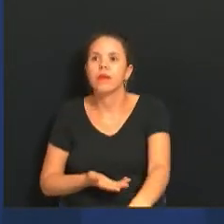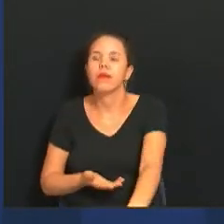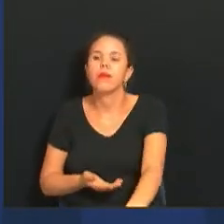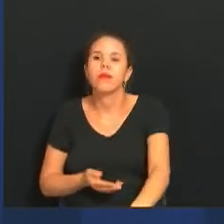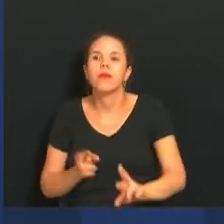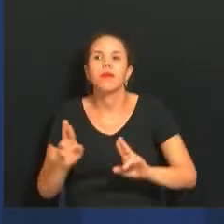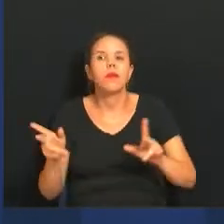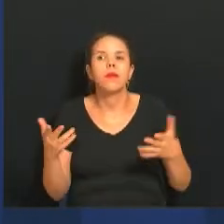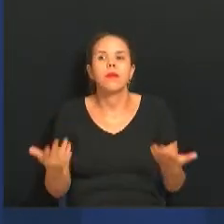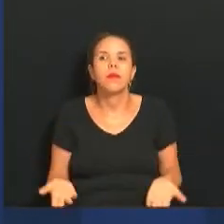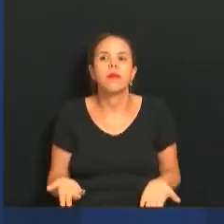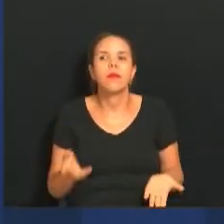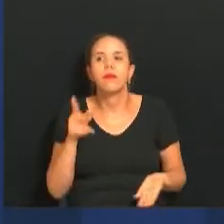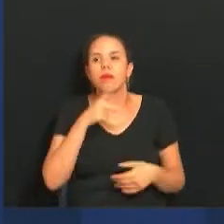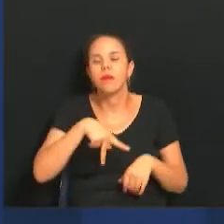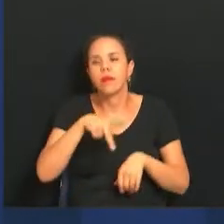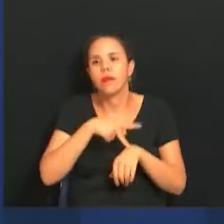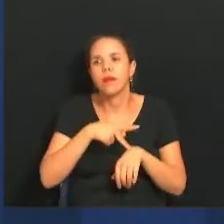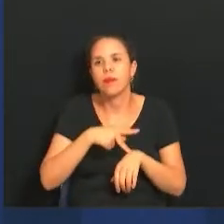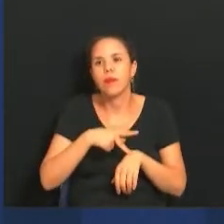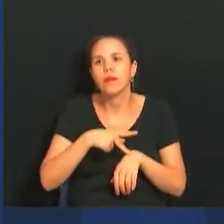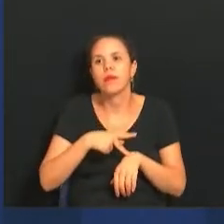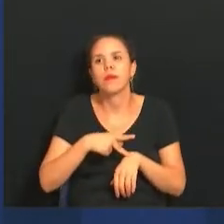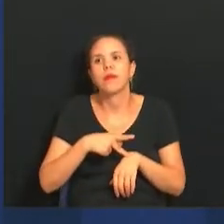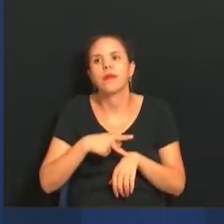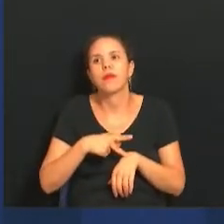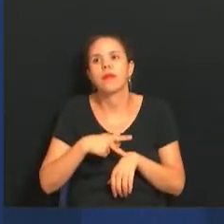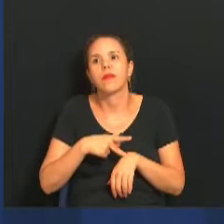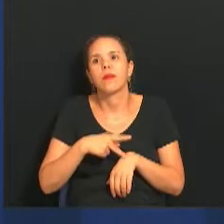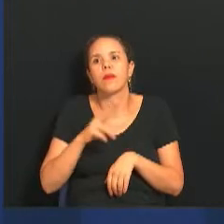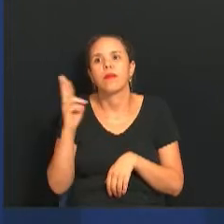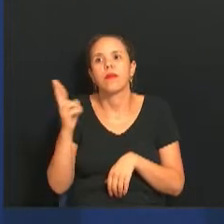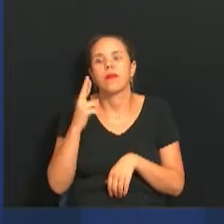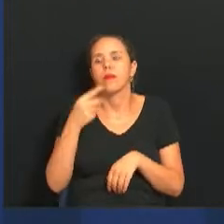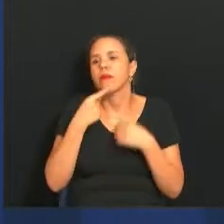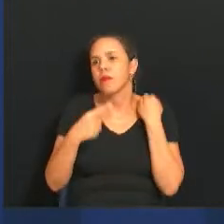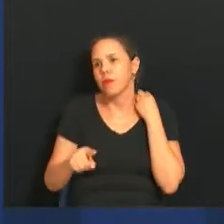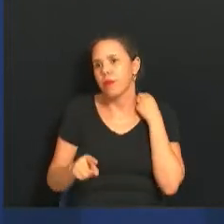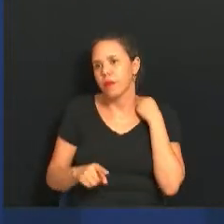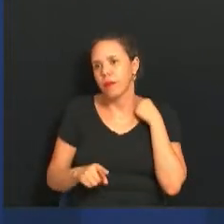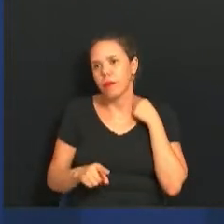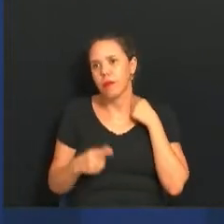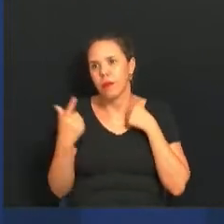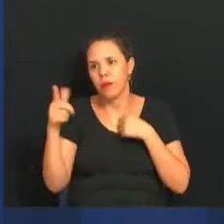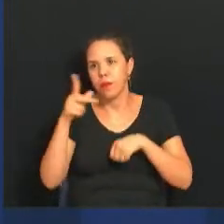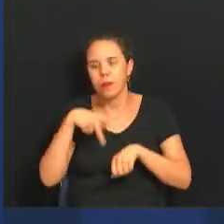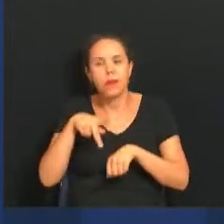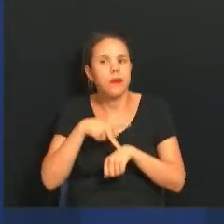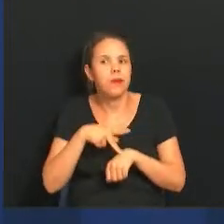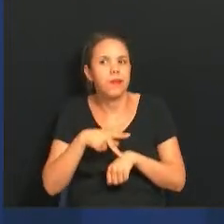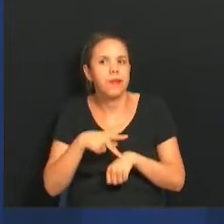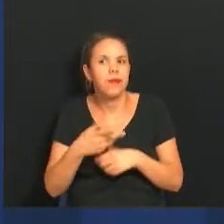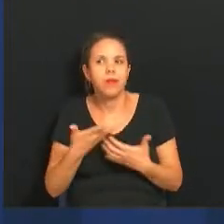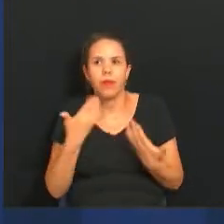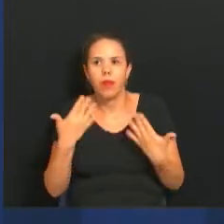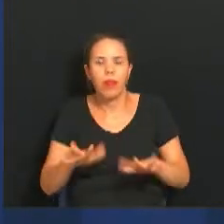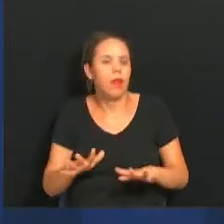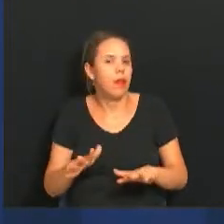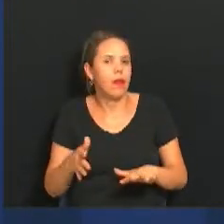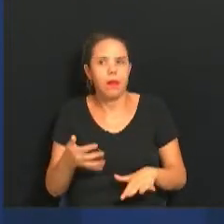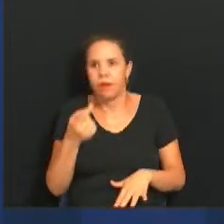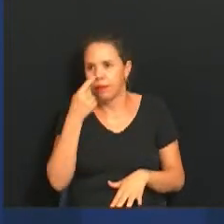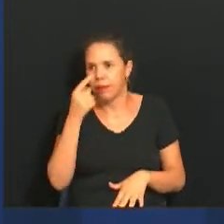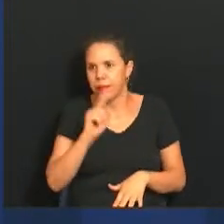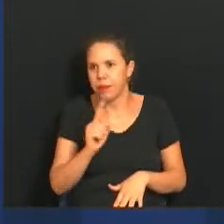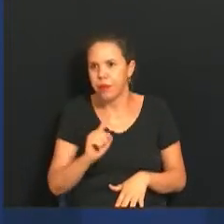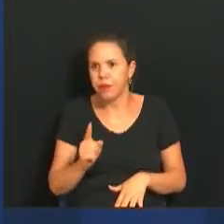diferentes. Países do Ocidente têm a sua versão, a Rússia tem a versão dela, outros países preferem não se intrometer,